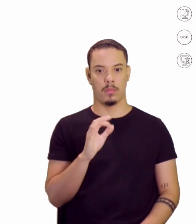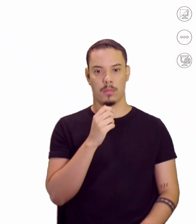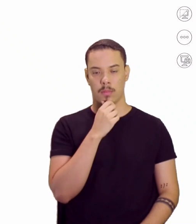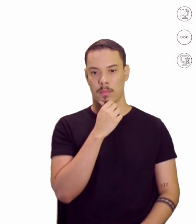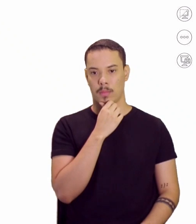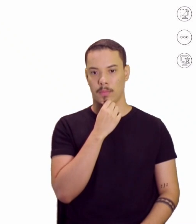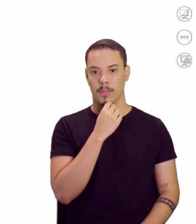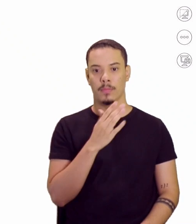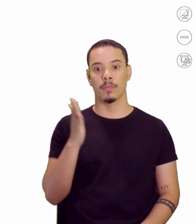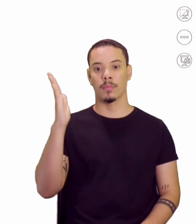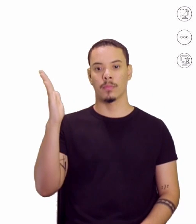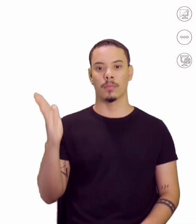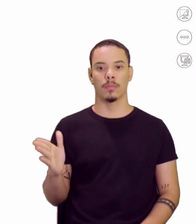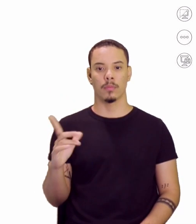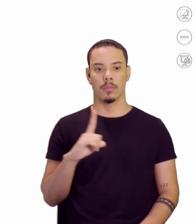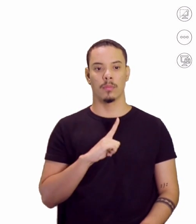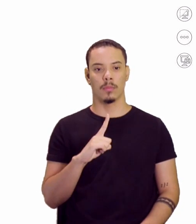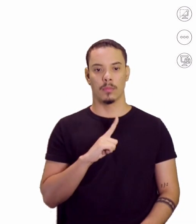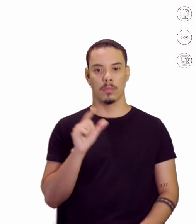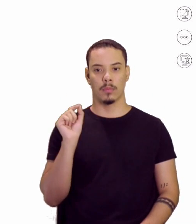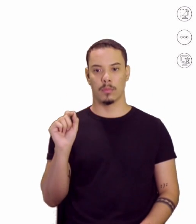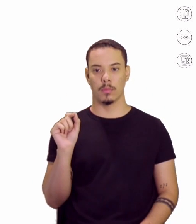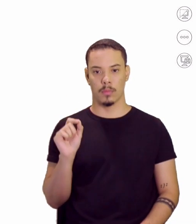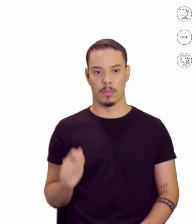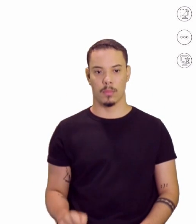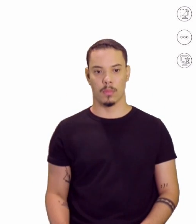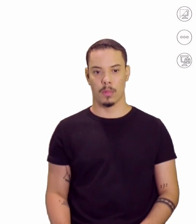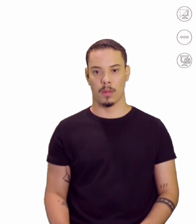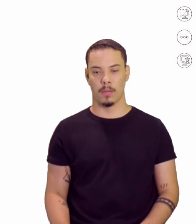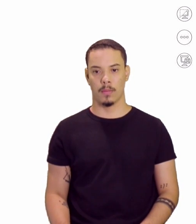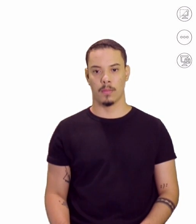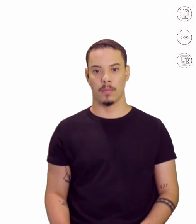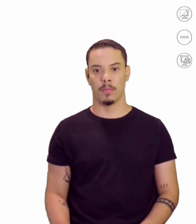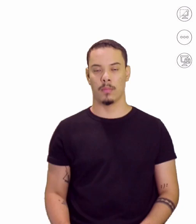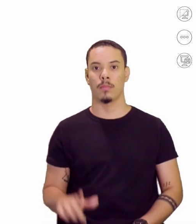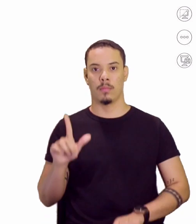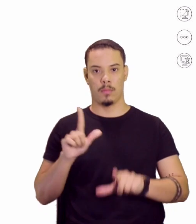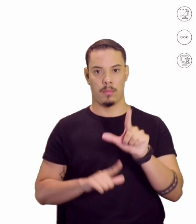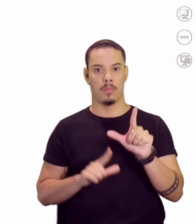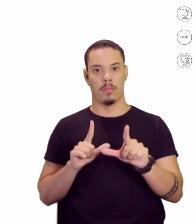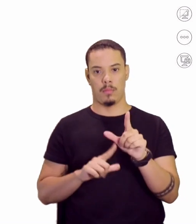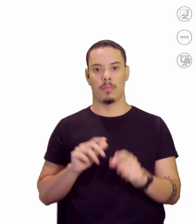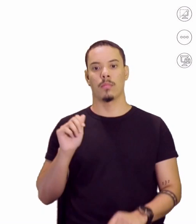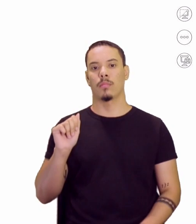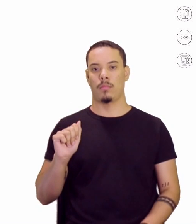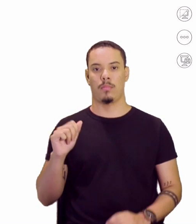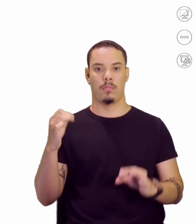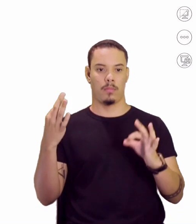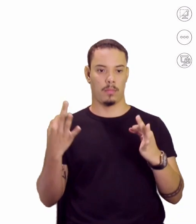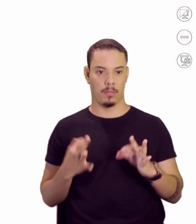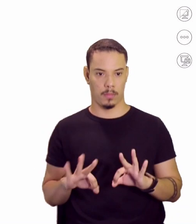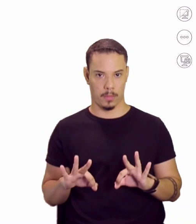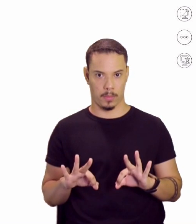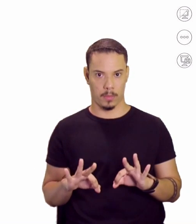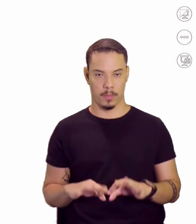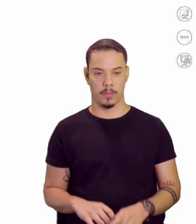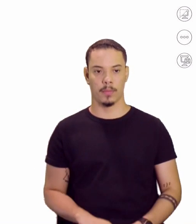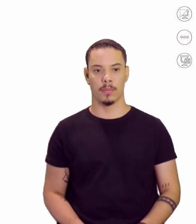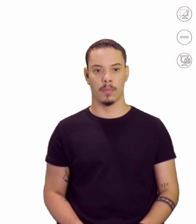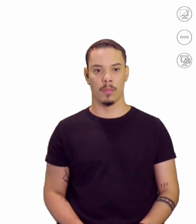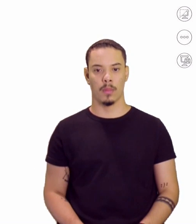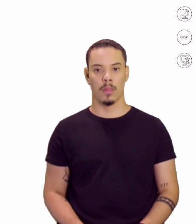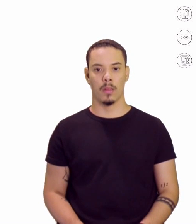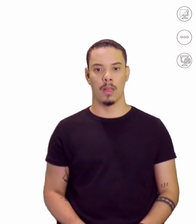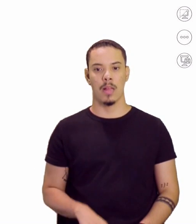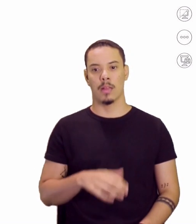E aqui nós temos o gabarito, a letra A de acerto, né? Então, 100